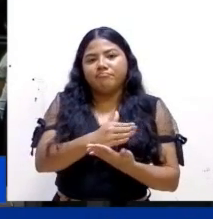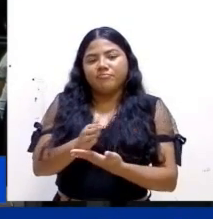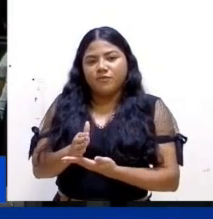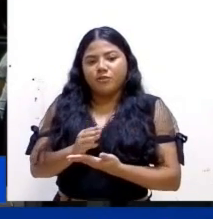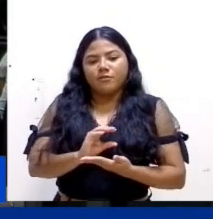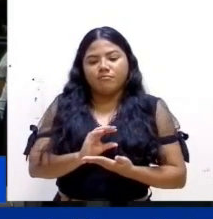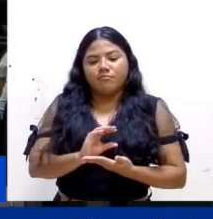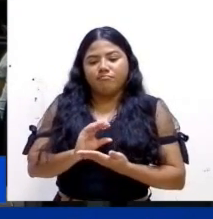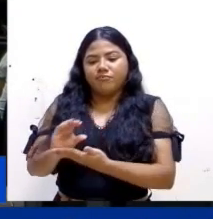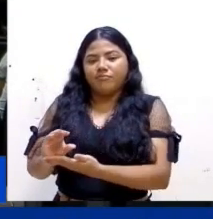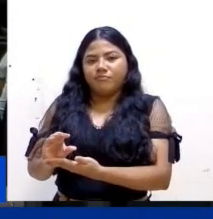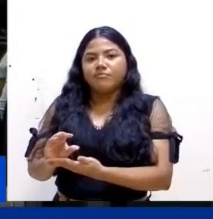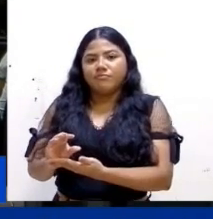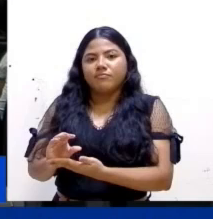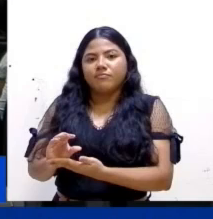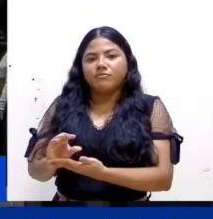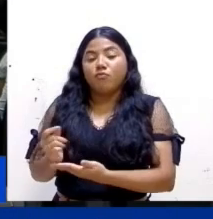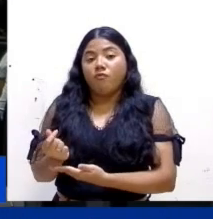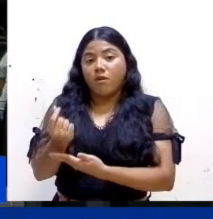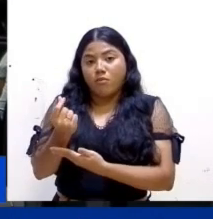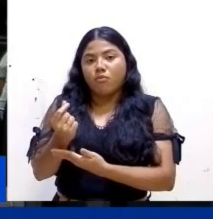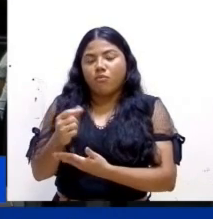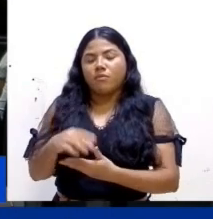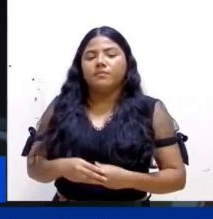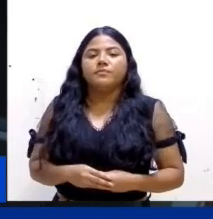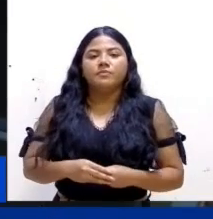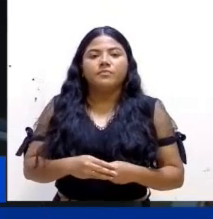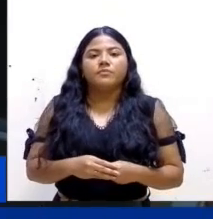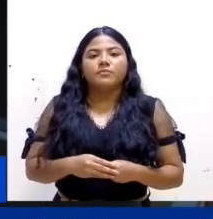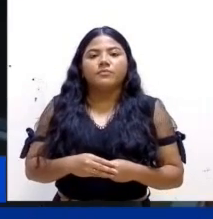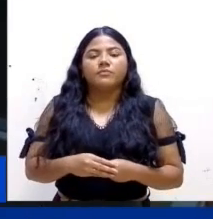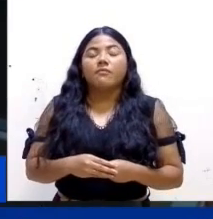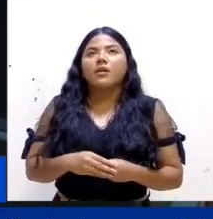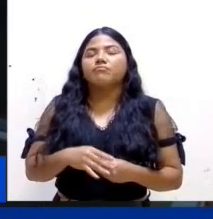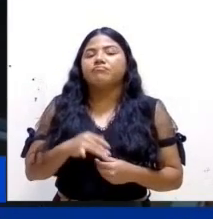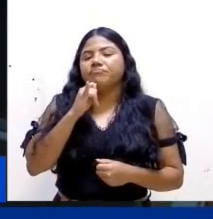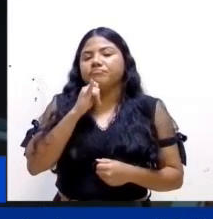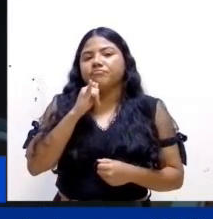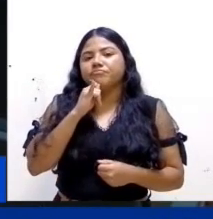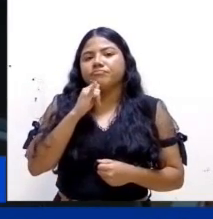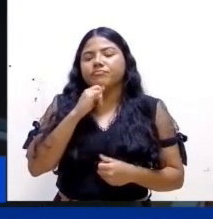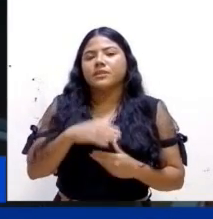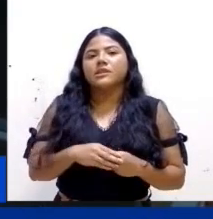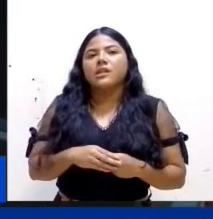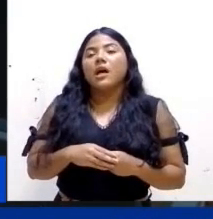um percentual. Certo? E se os pais não podem pagar?